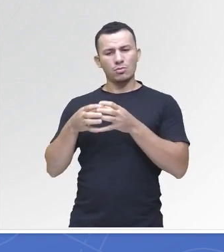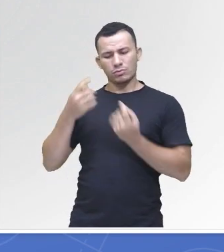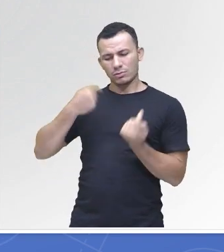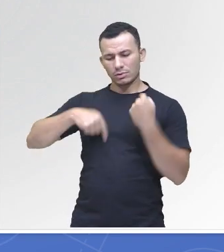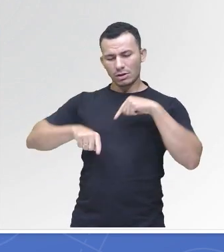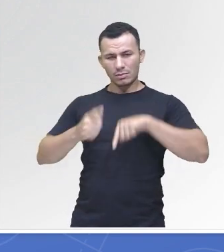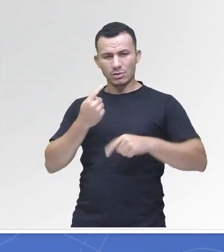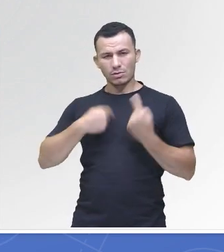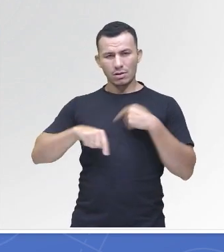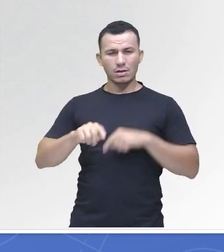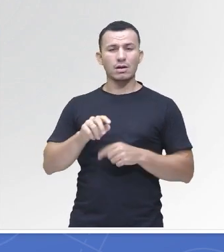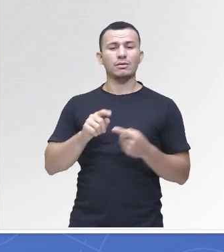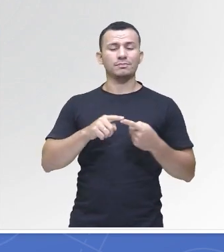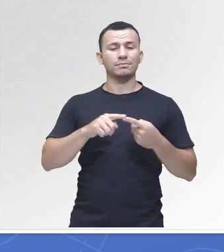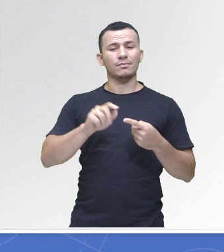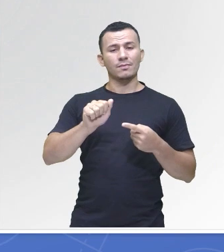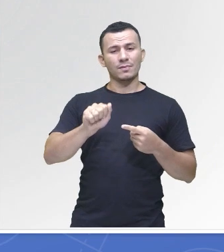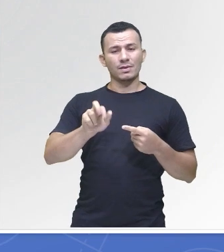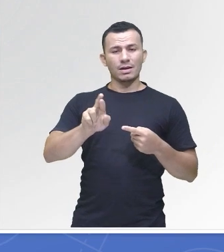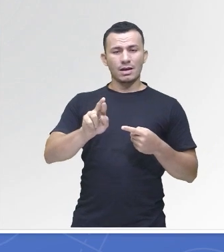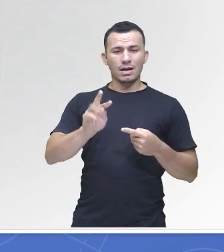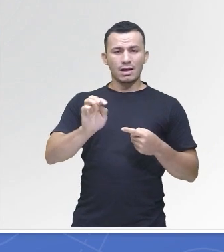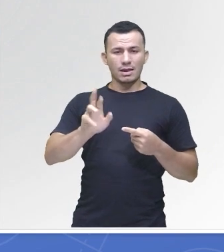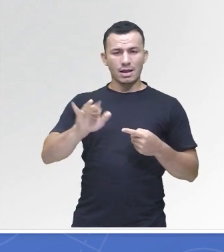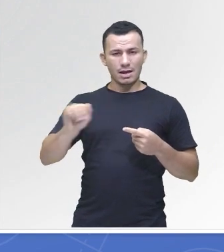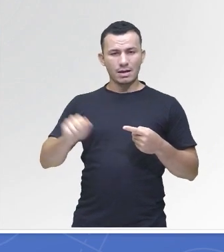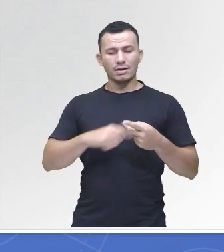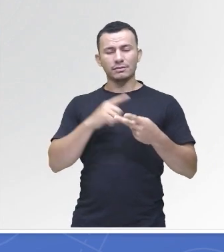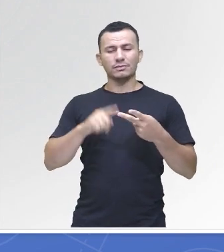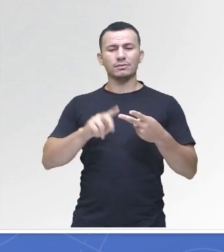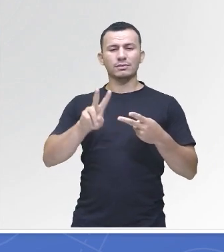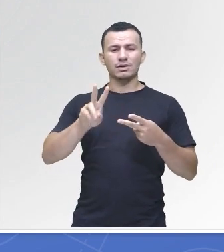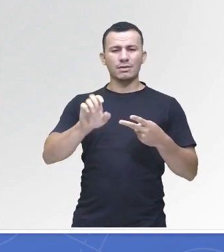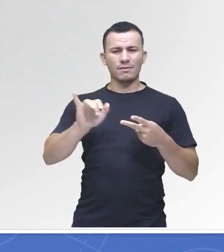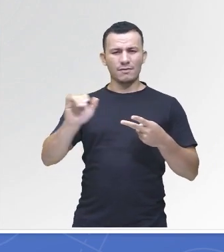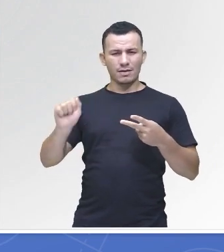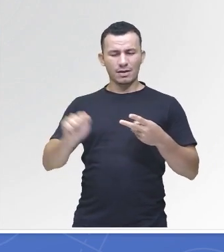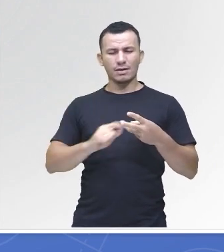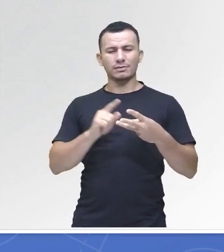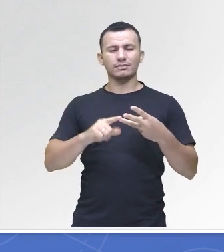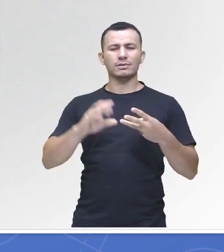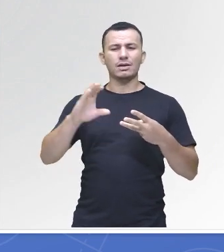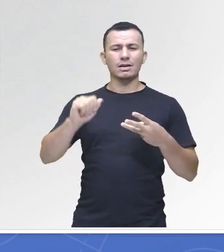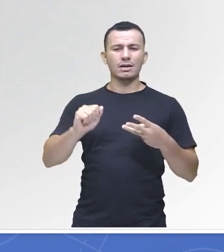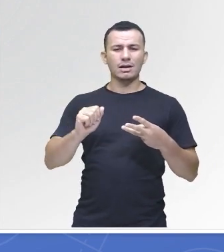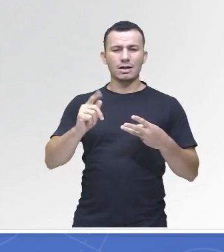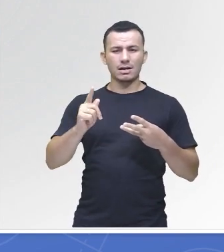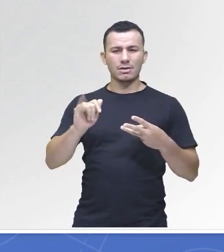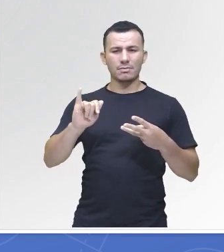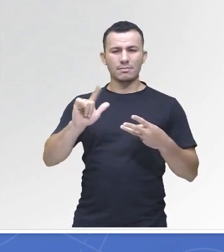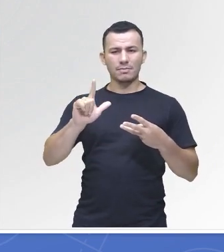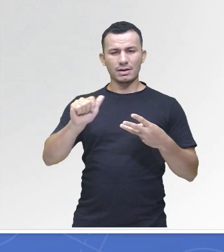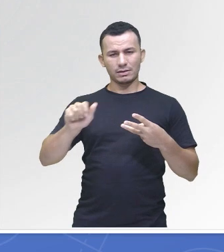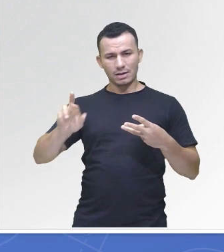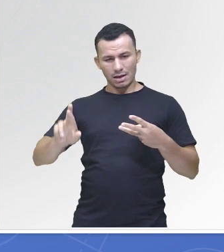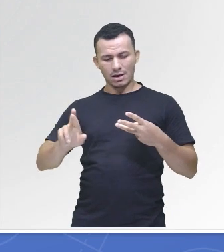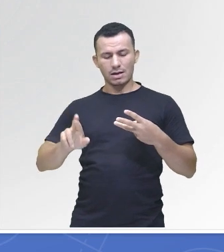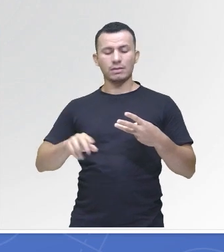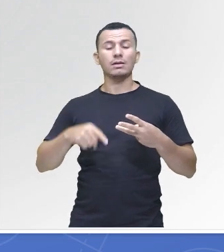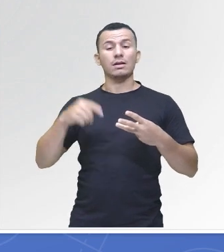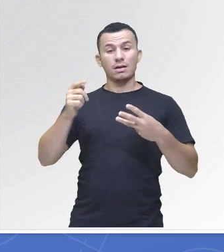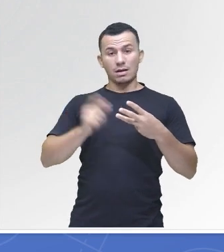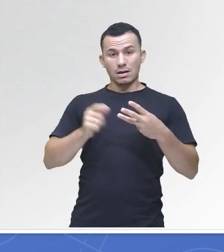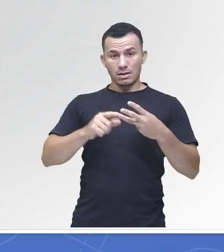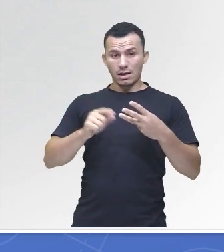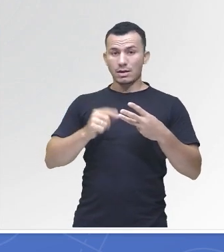circulatório, artéria, veia e capilares. Capilares têm somente o endotélio para realizar o quê?